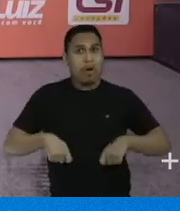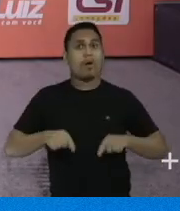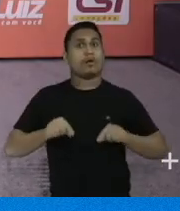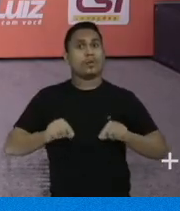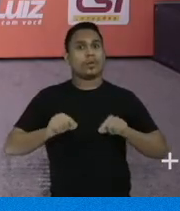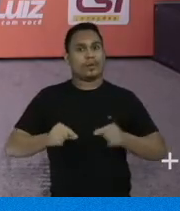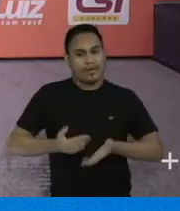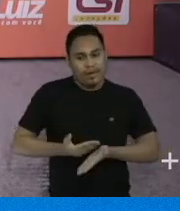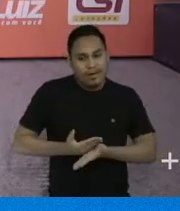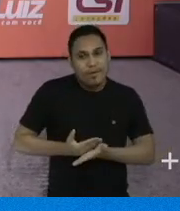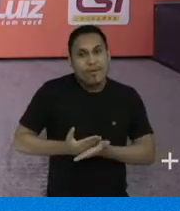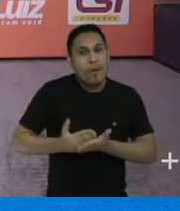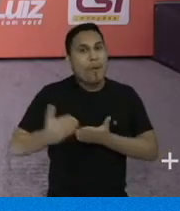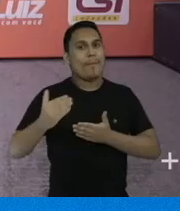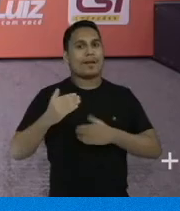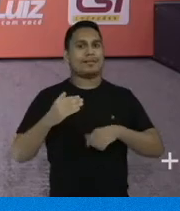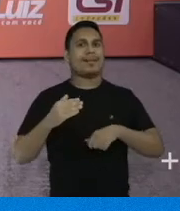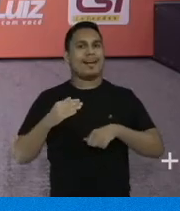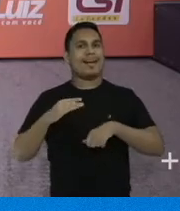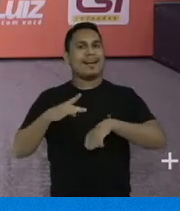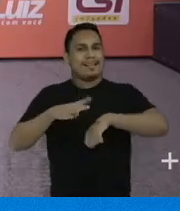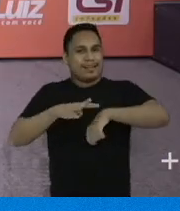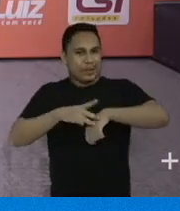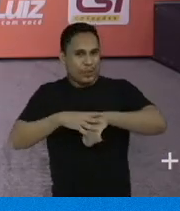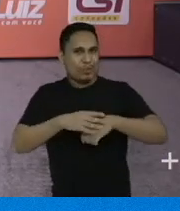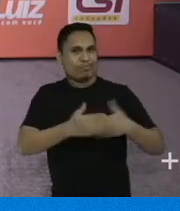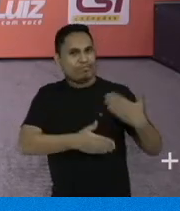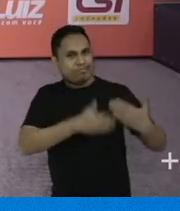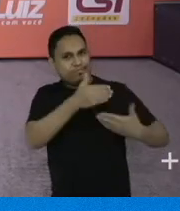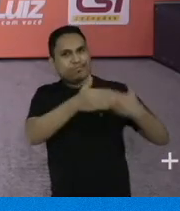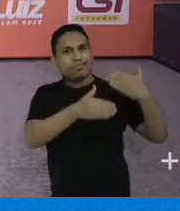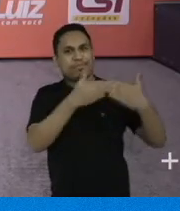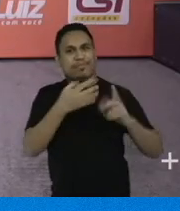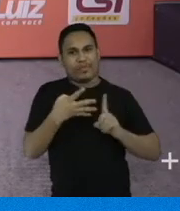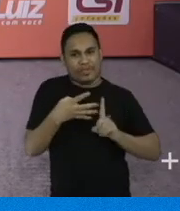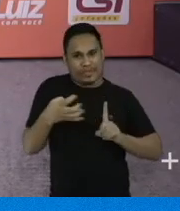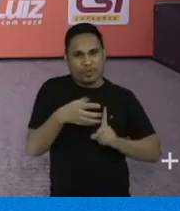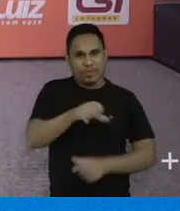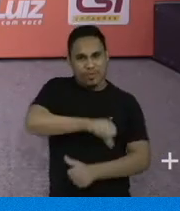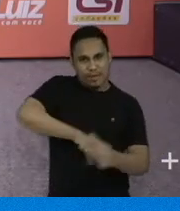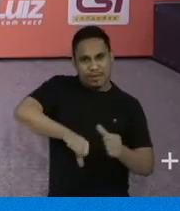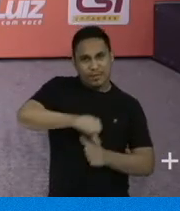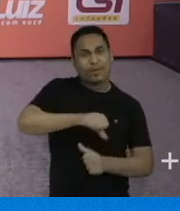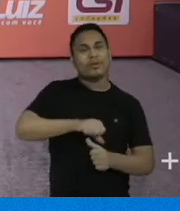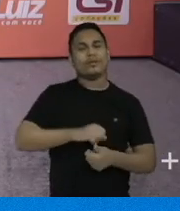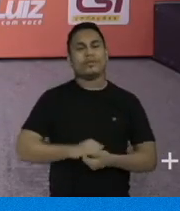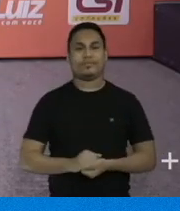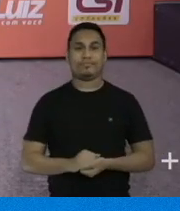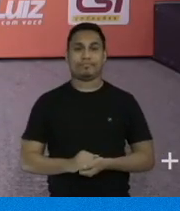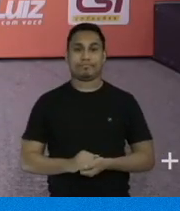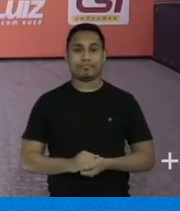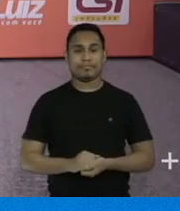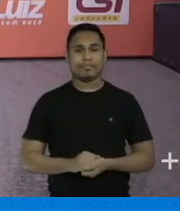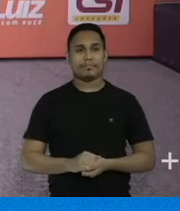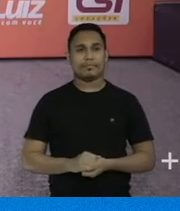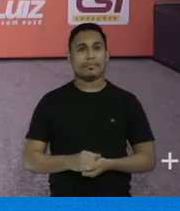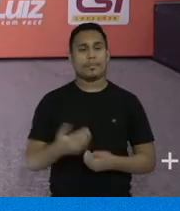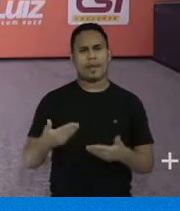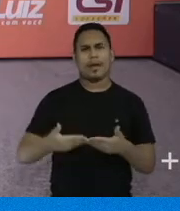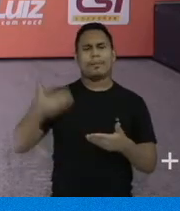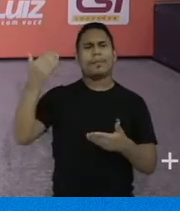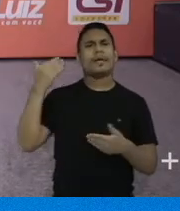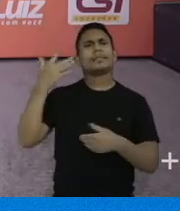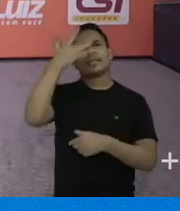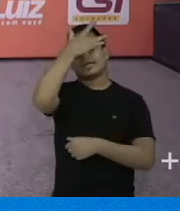primordial na gênese do desenvolvimento da síndrome metabólica. Se questionava muito se essa